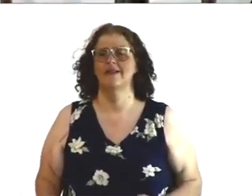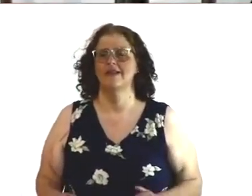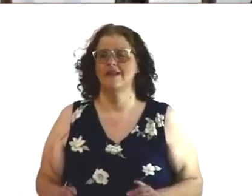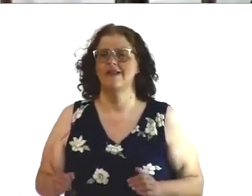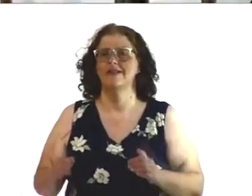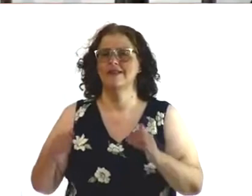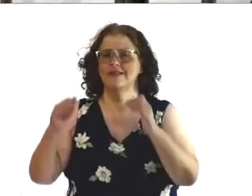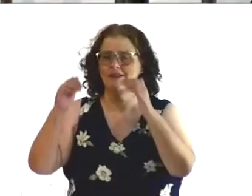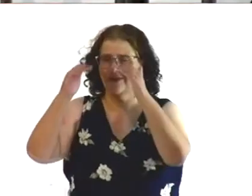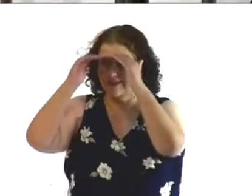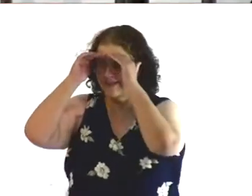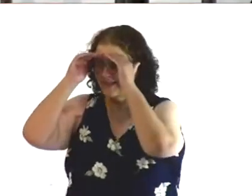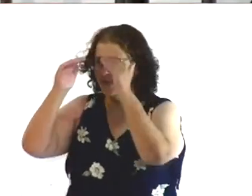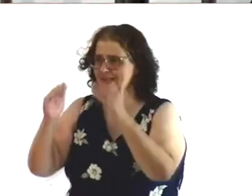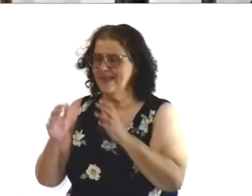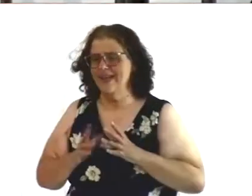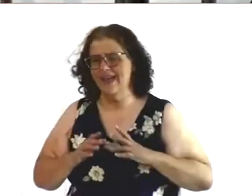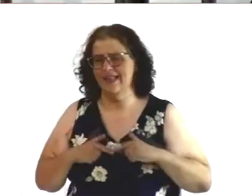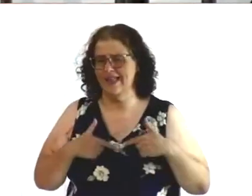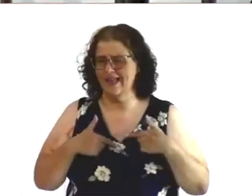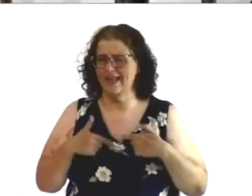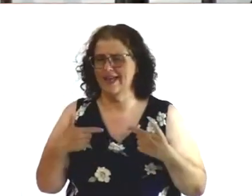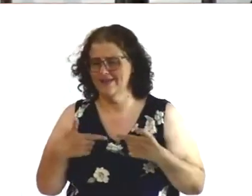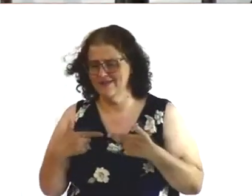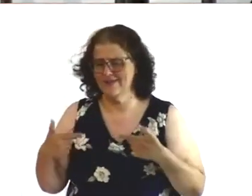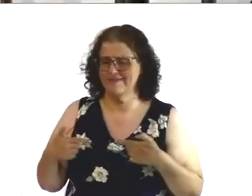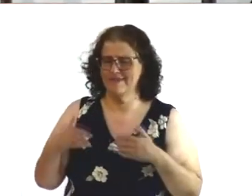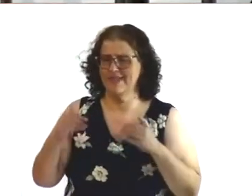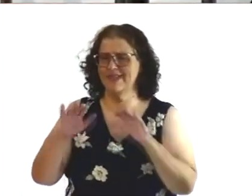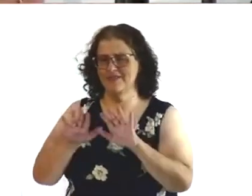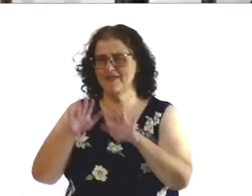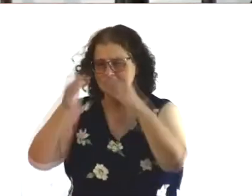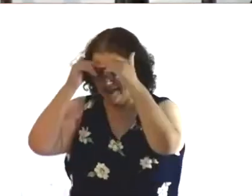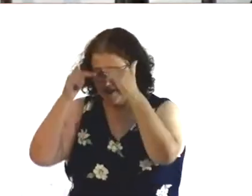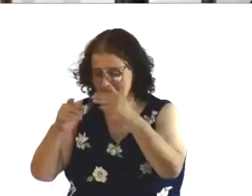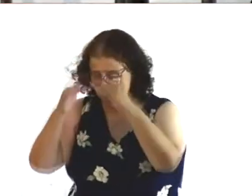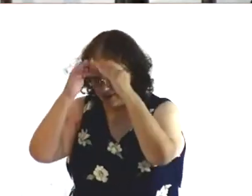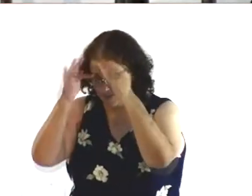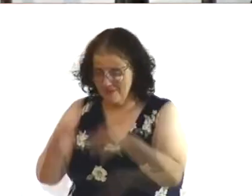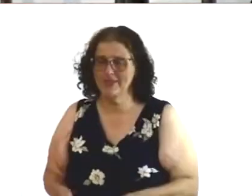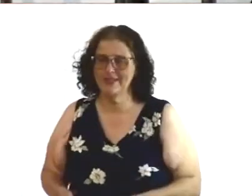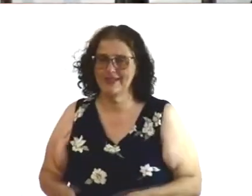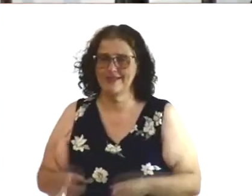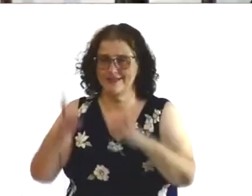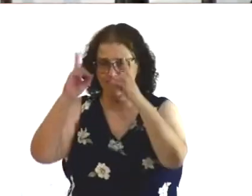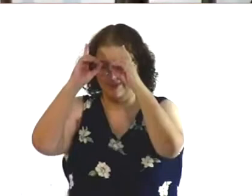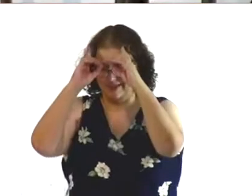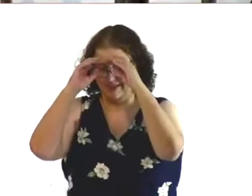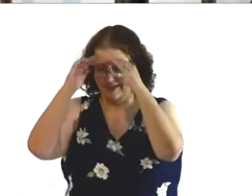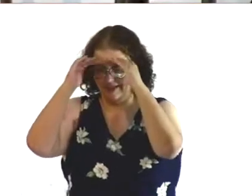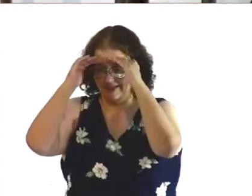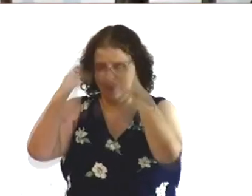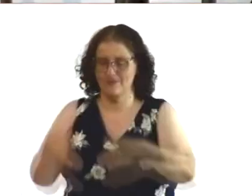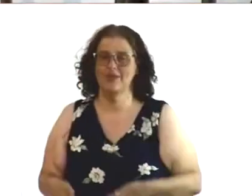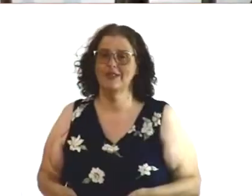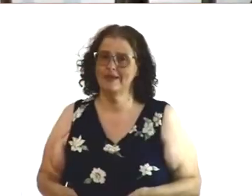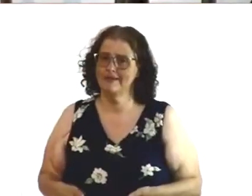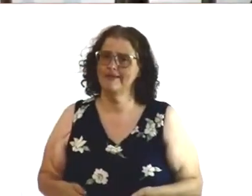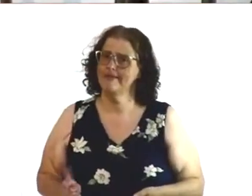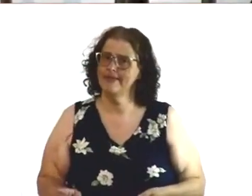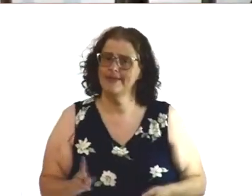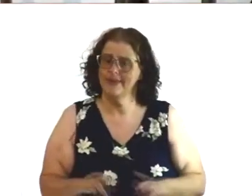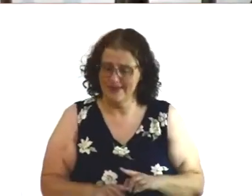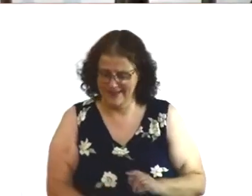criança obediente, é tão maravilhoso ver a criança consentir na instrução do pai ou de quem é responsável por